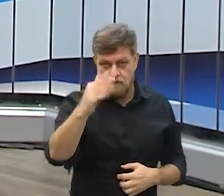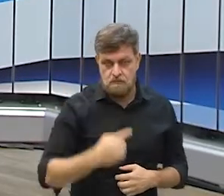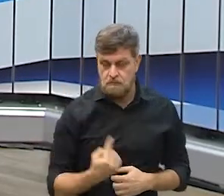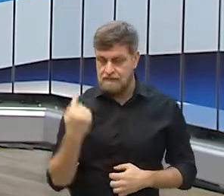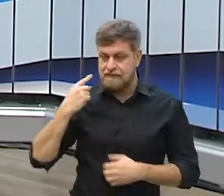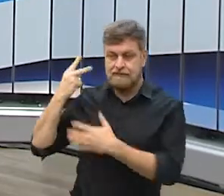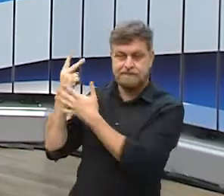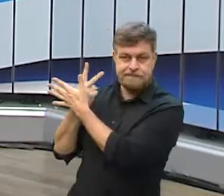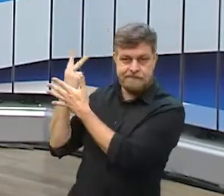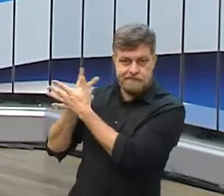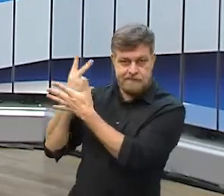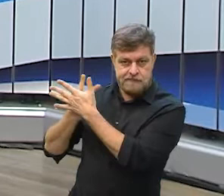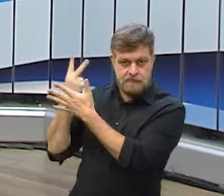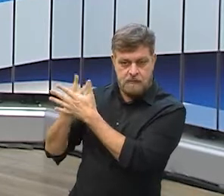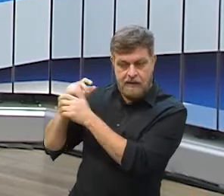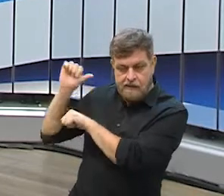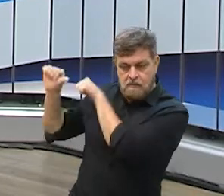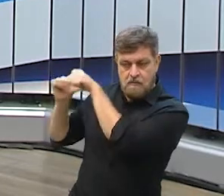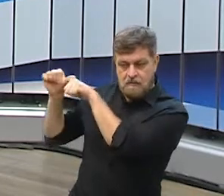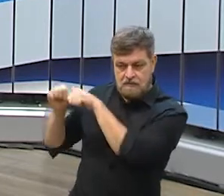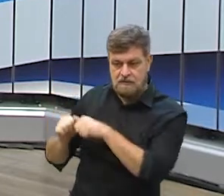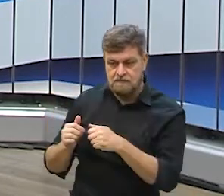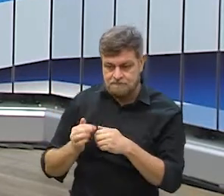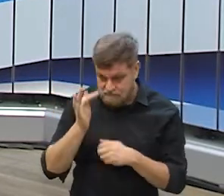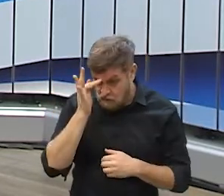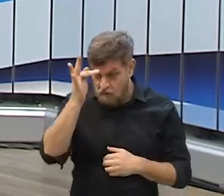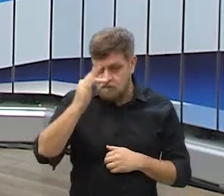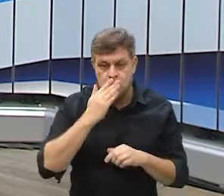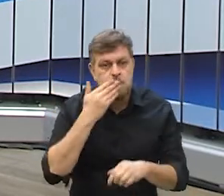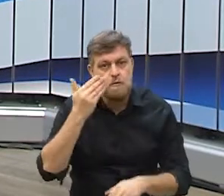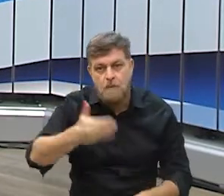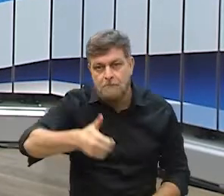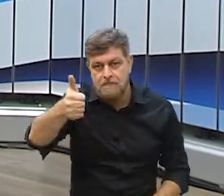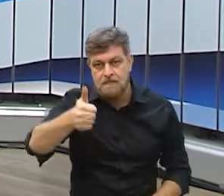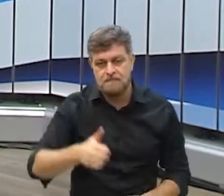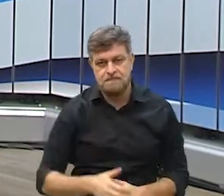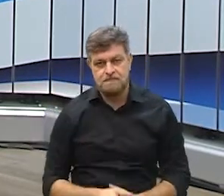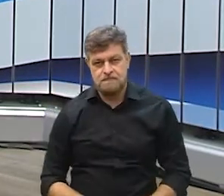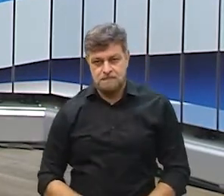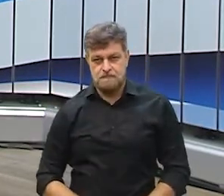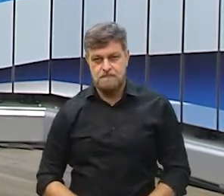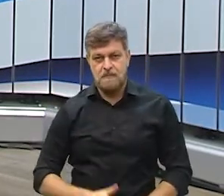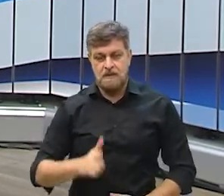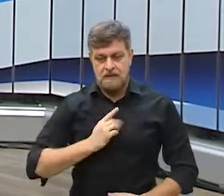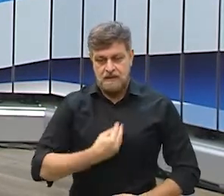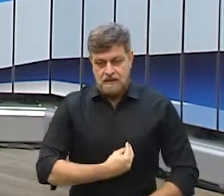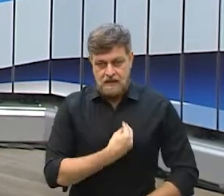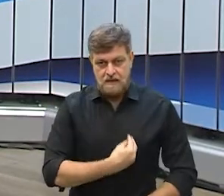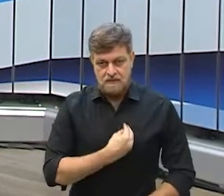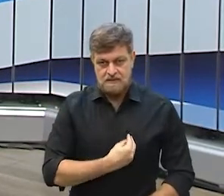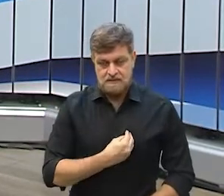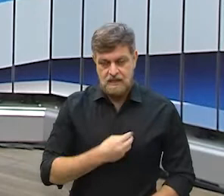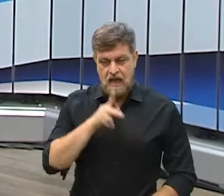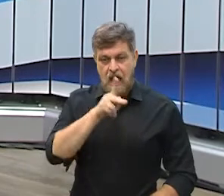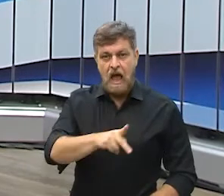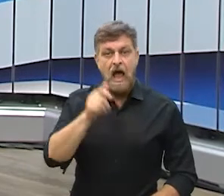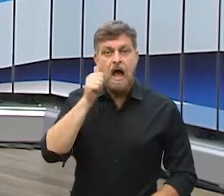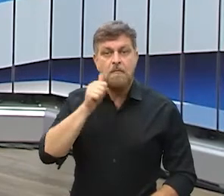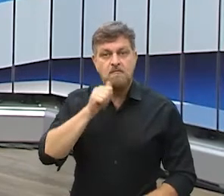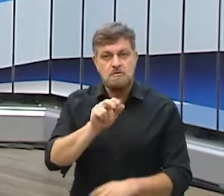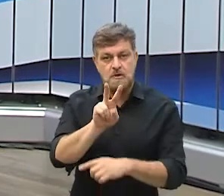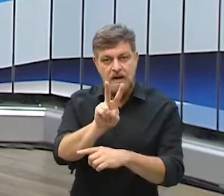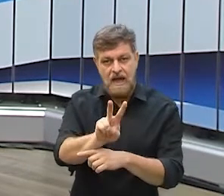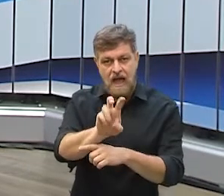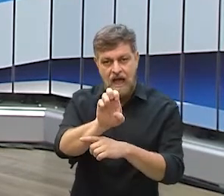este desafio é que a gente vai abordar bastante aqui no nosso Questão de Ordem. Participa com a gente a pesquisadora da PUC Campinas,